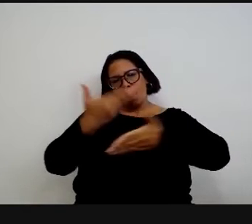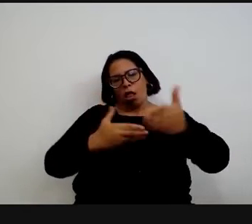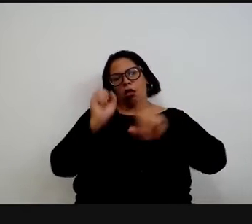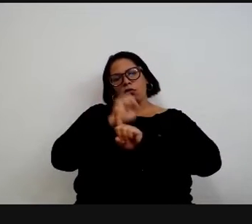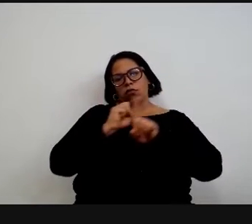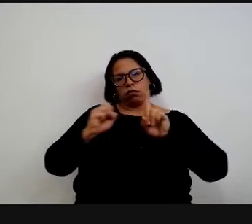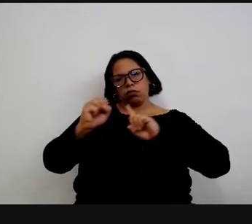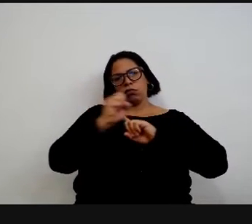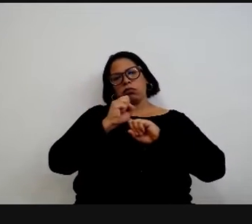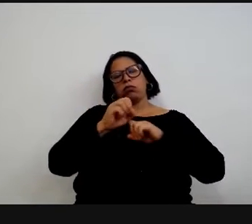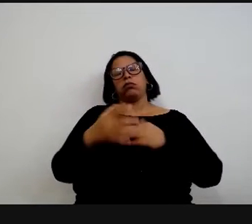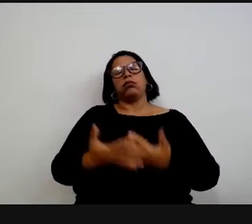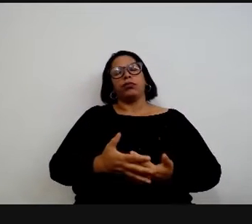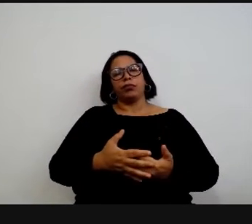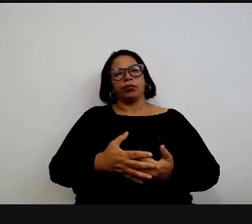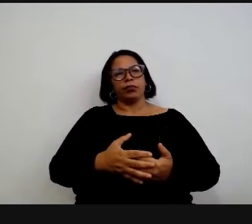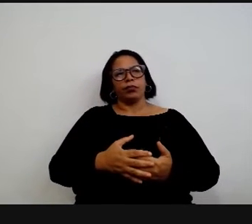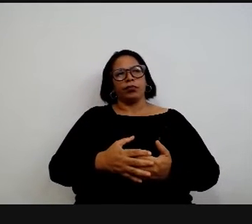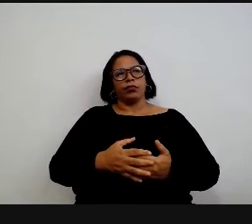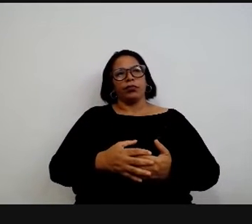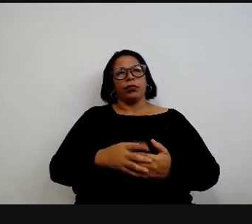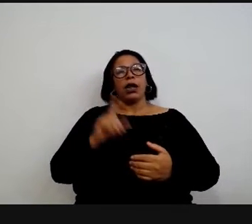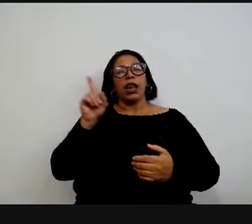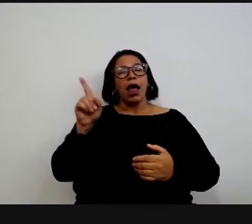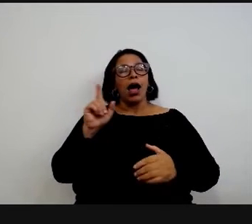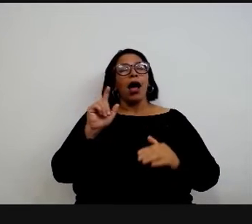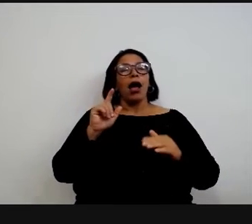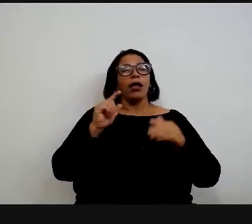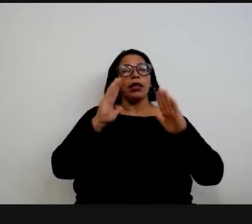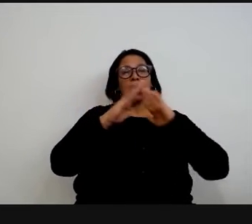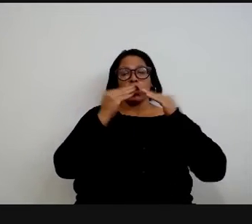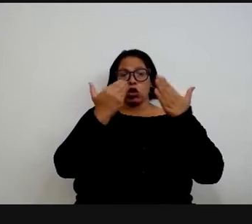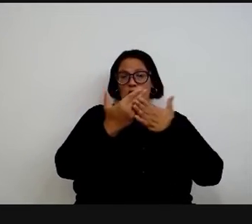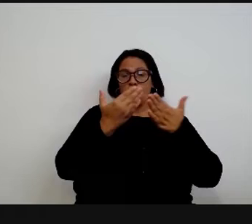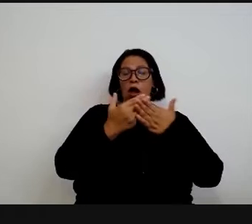certeza. Lá no ISC nós temos